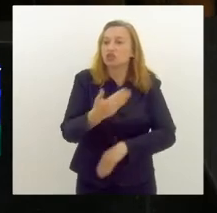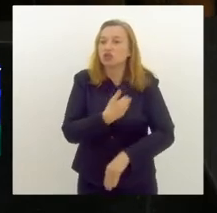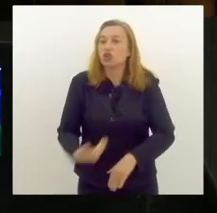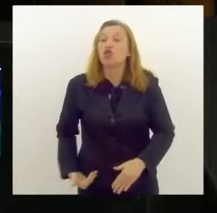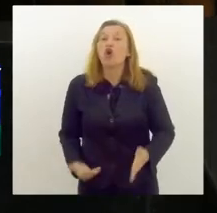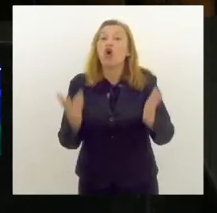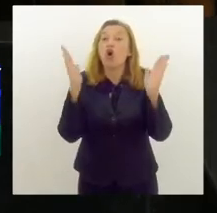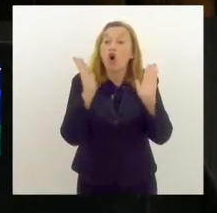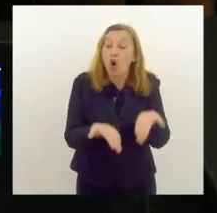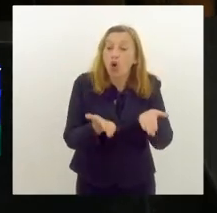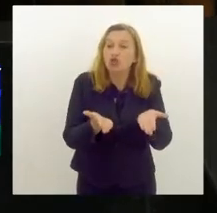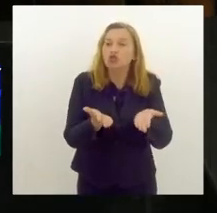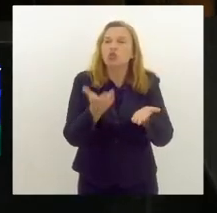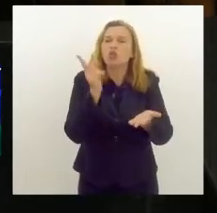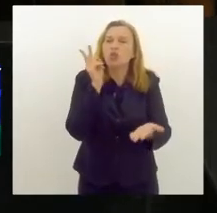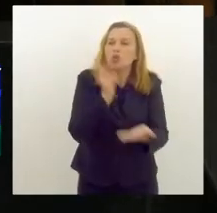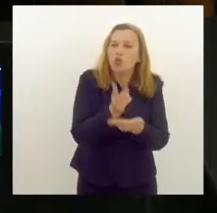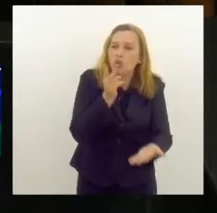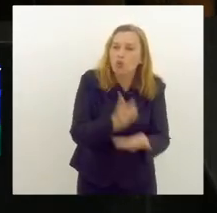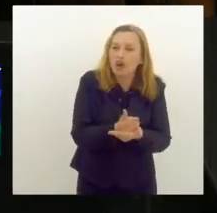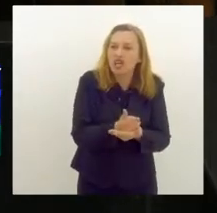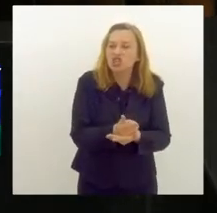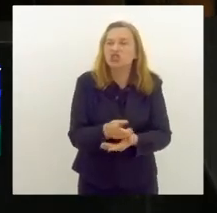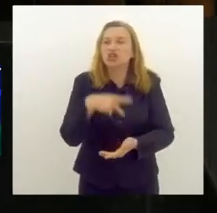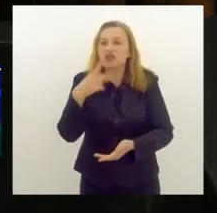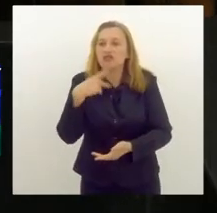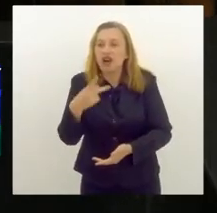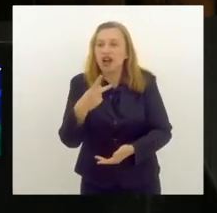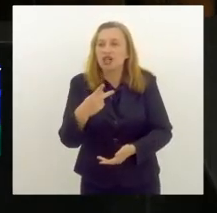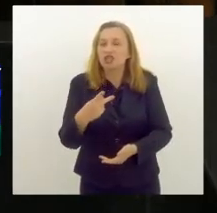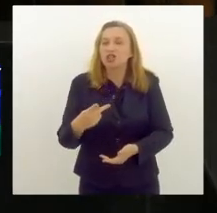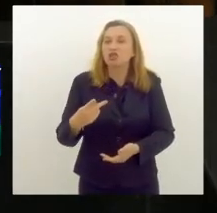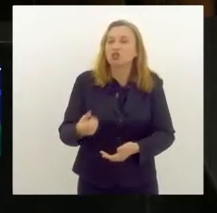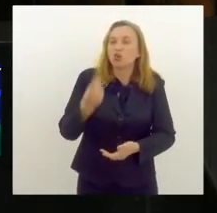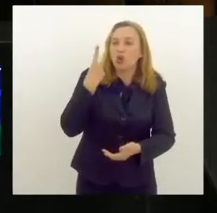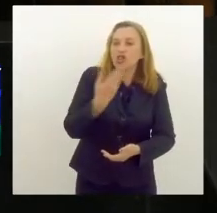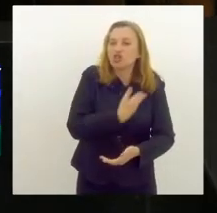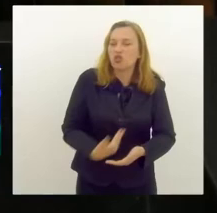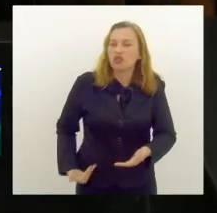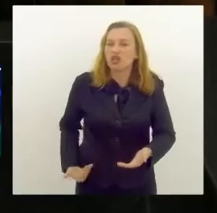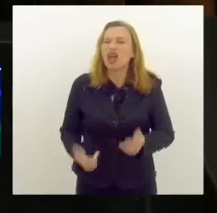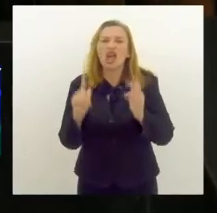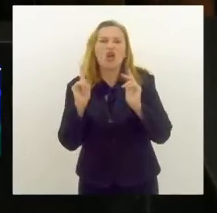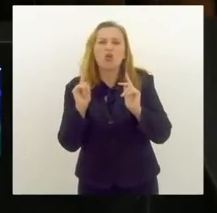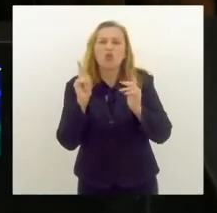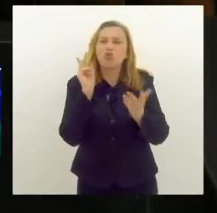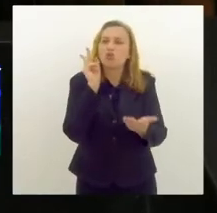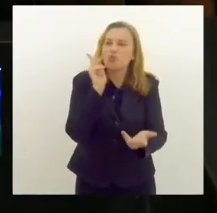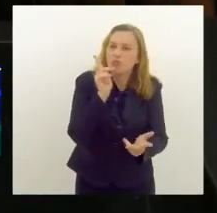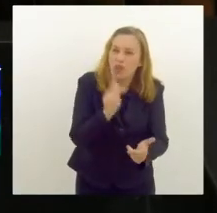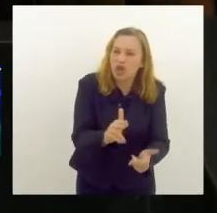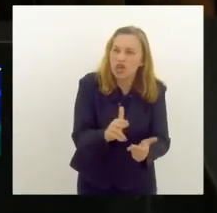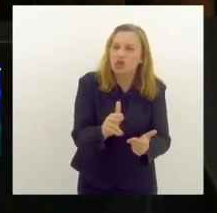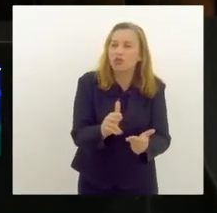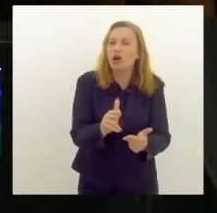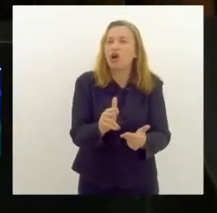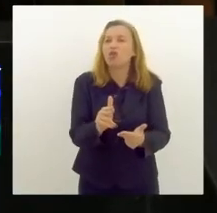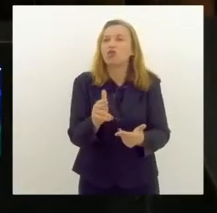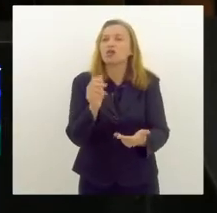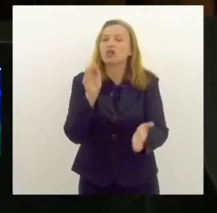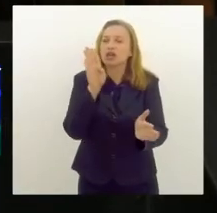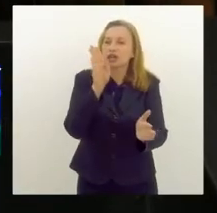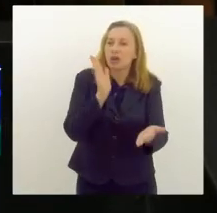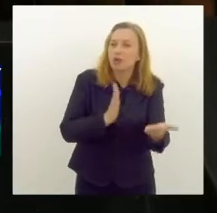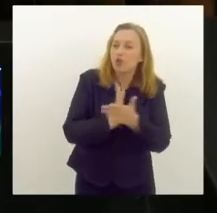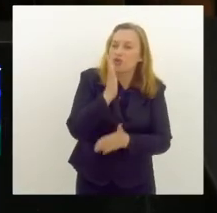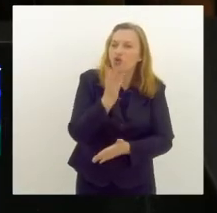os mesmos que falam do ex-governador Wilson Witzel foi o mesmo que votou para aprovar as